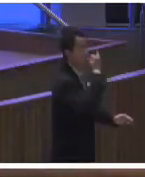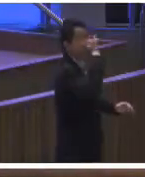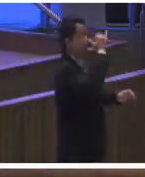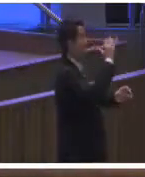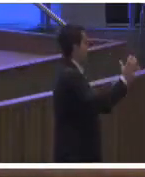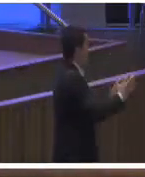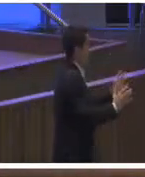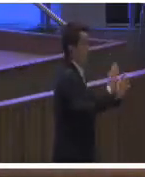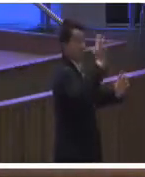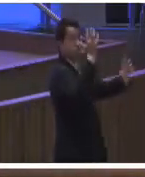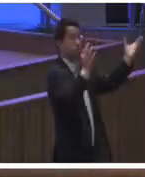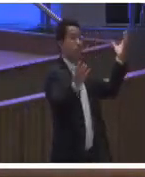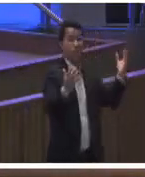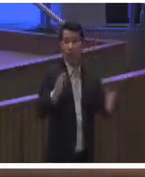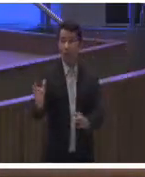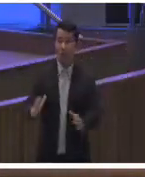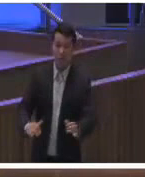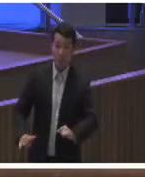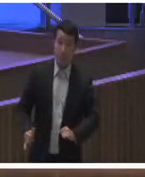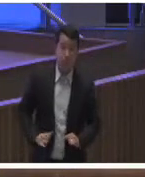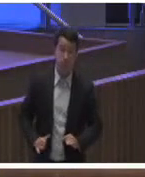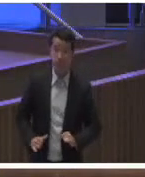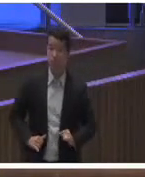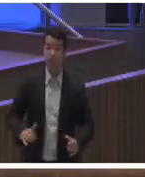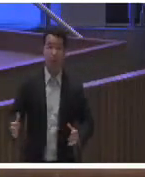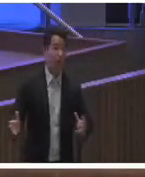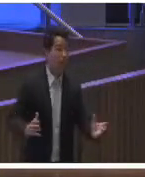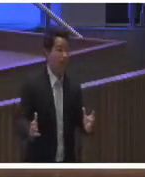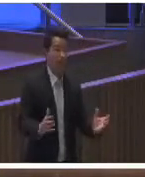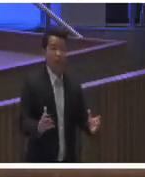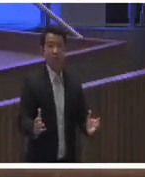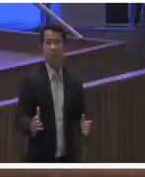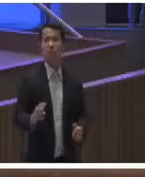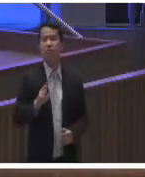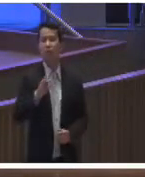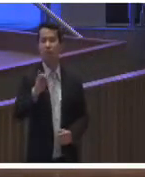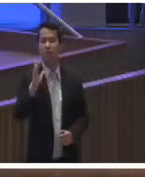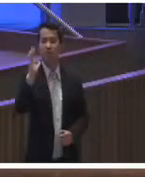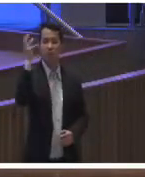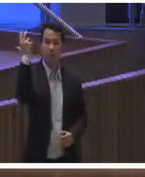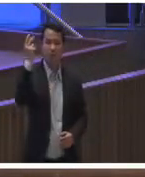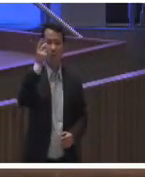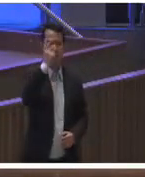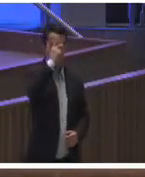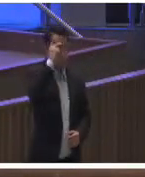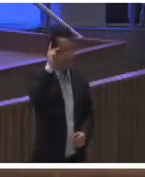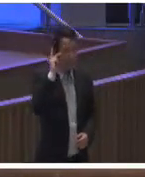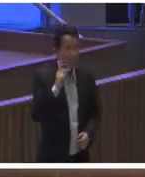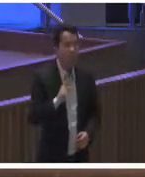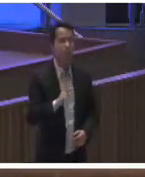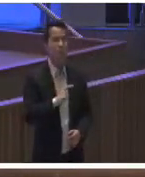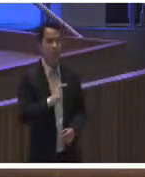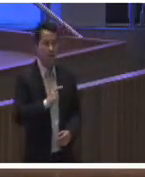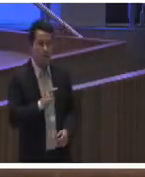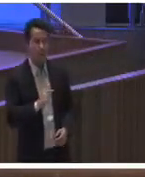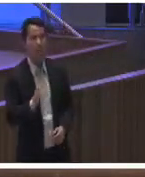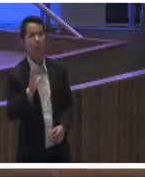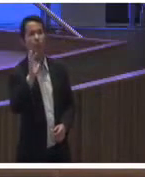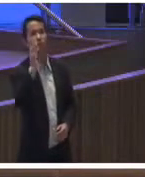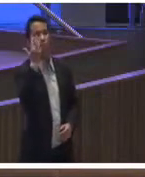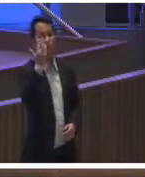seus desejos, o que os seus intentos estão produzindo. Para